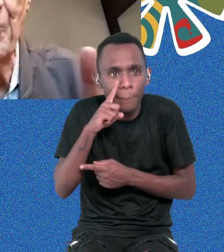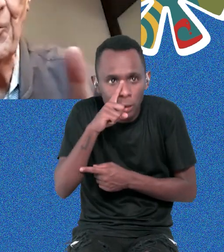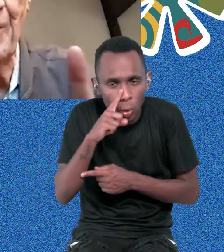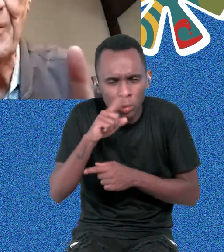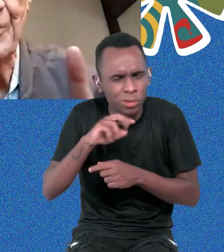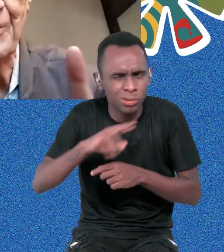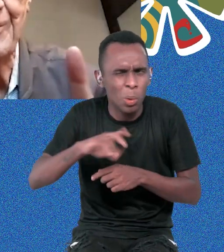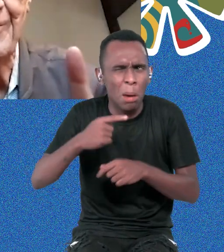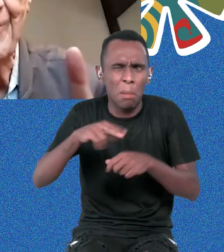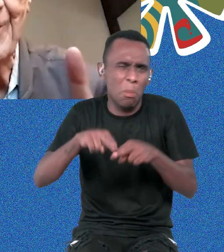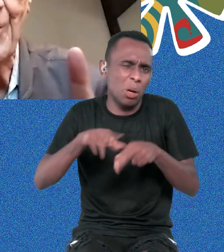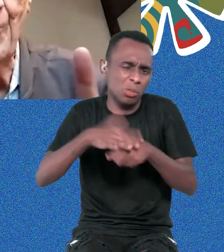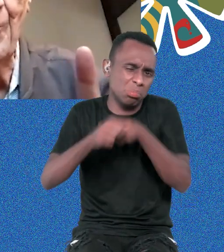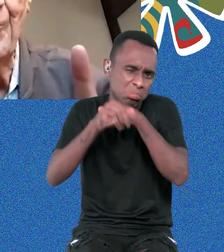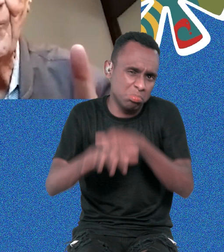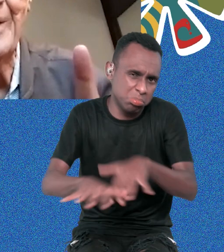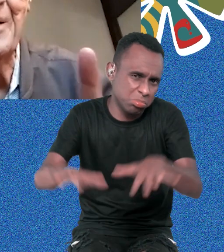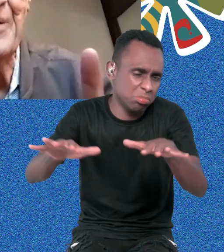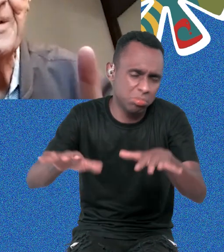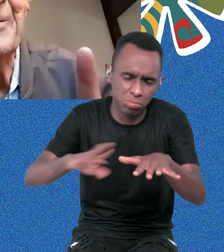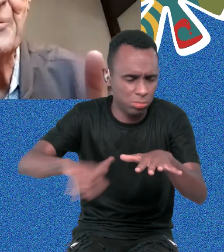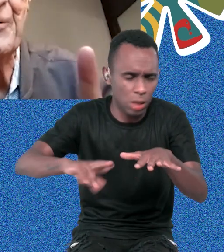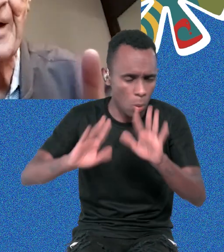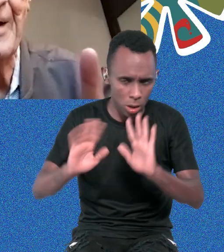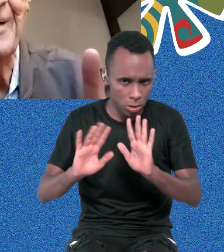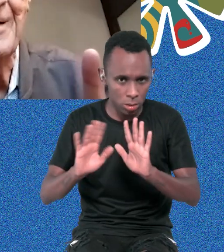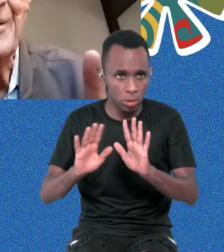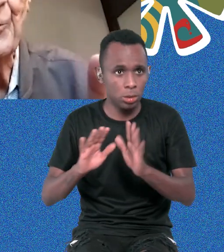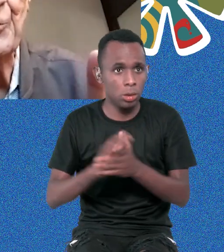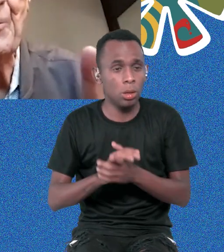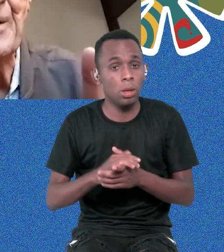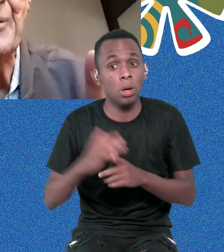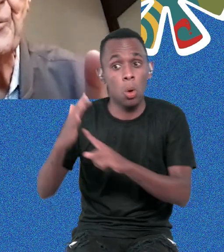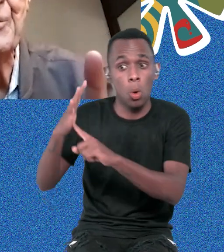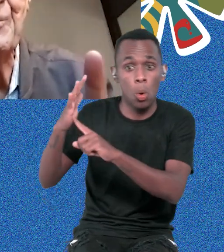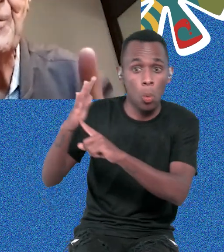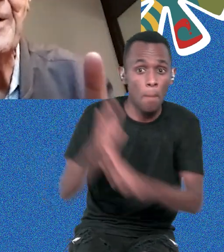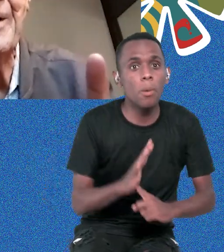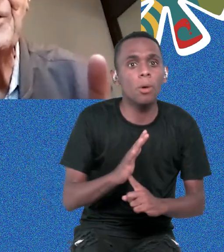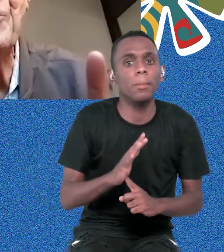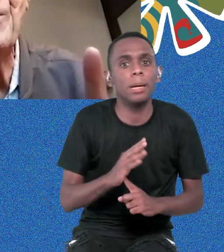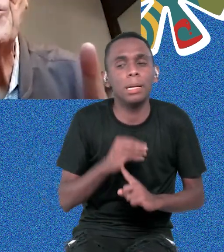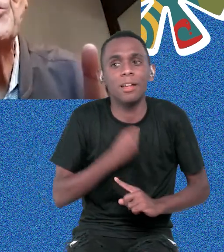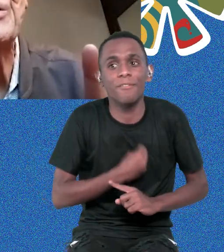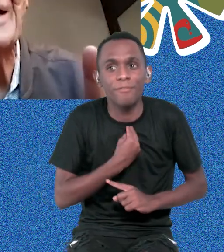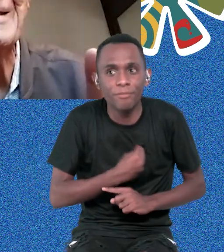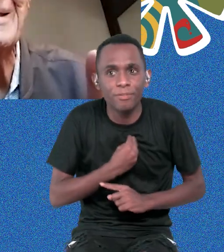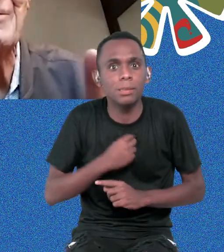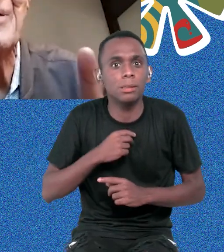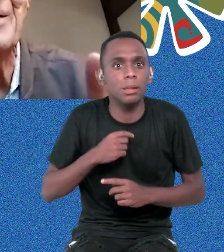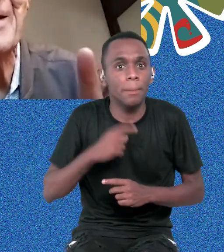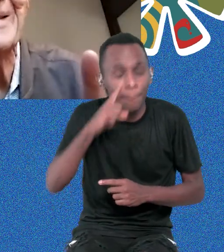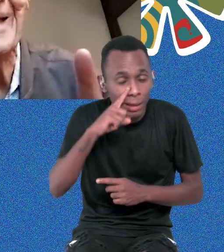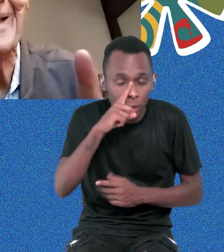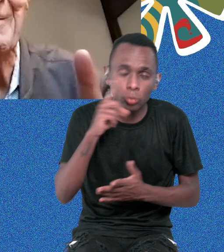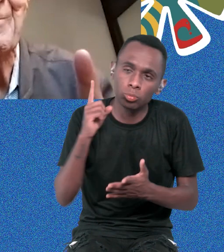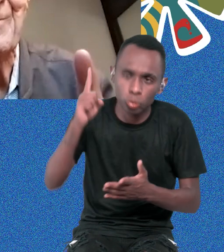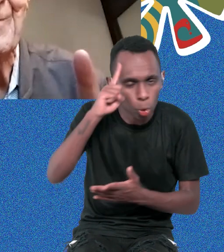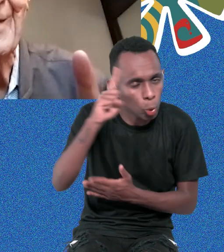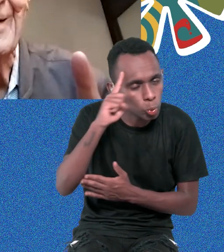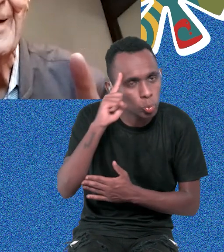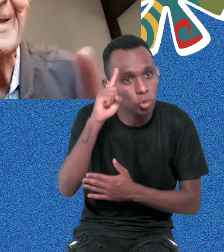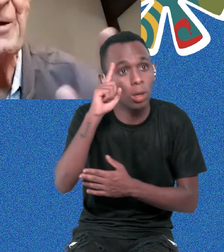não pelo coronavírus, como Walter Benjamin nos fala, os oprimidos vivem em uma constante vida